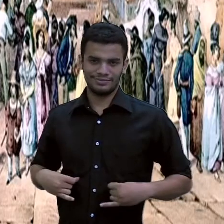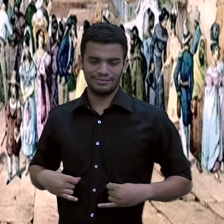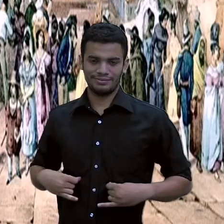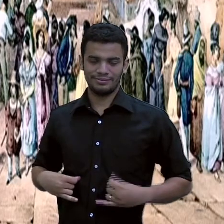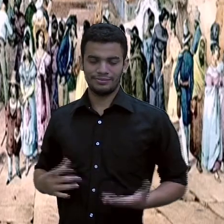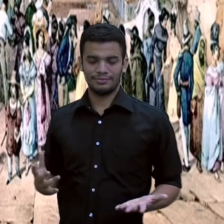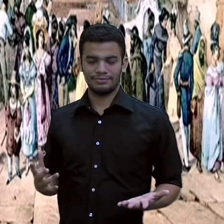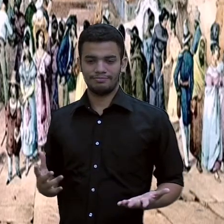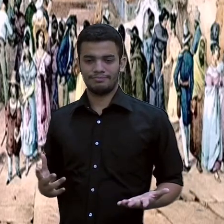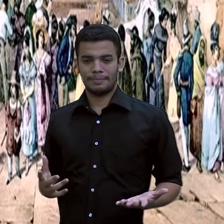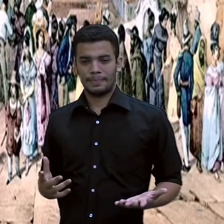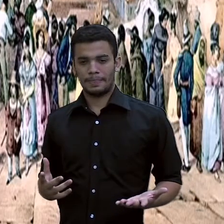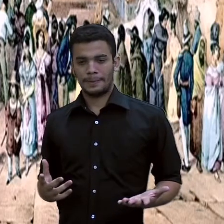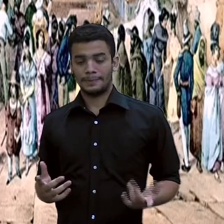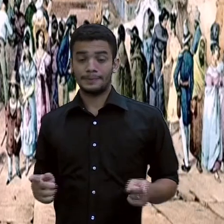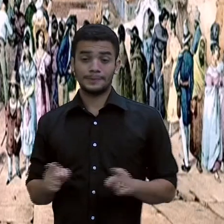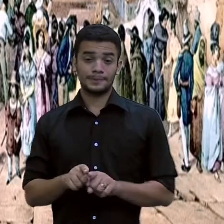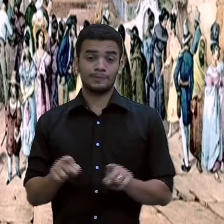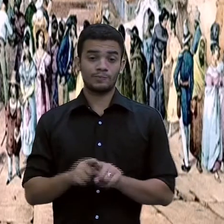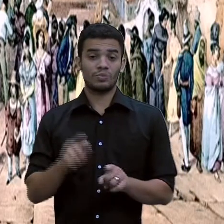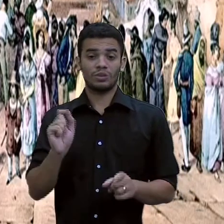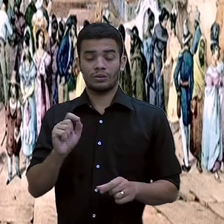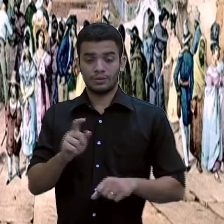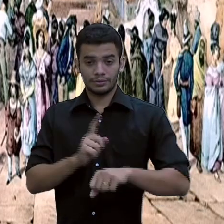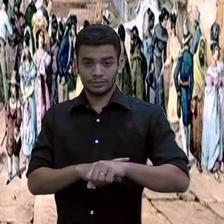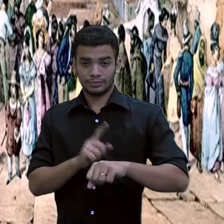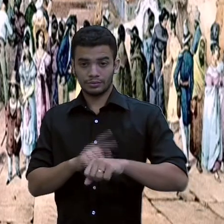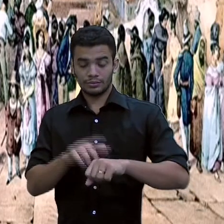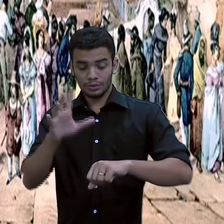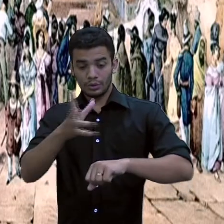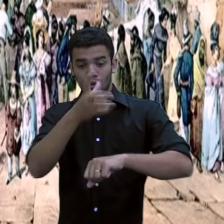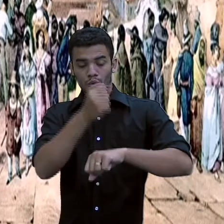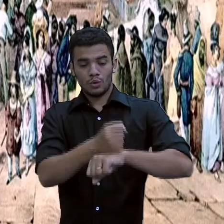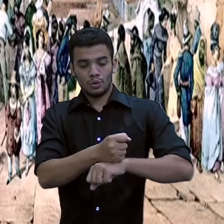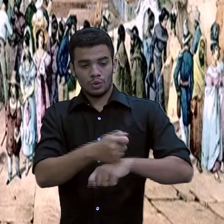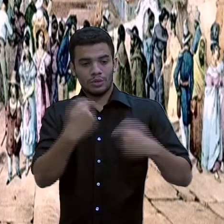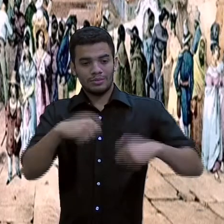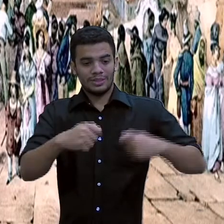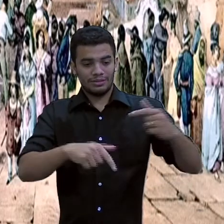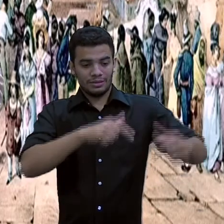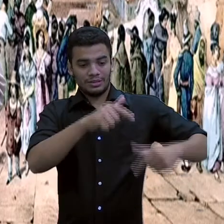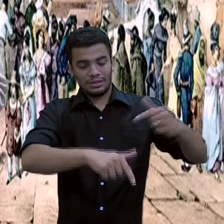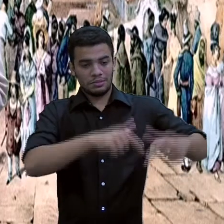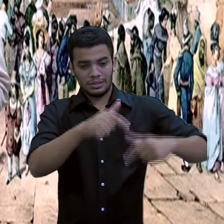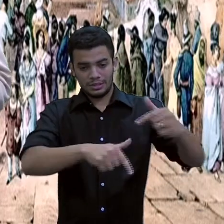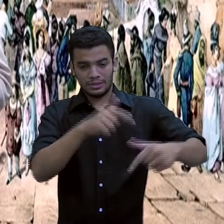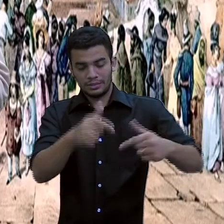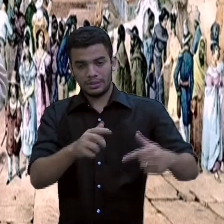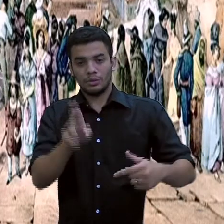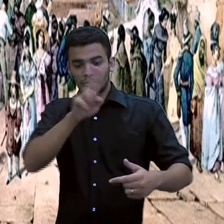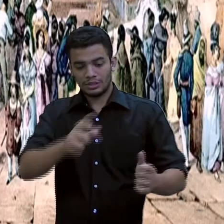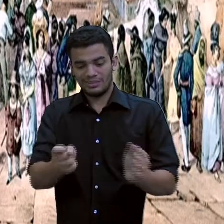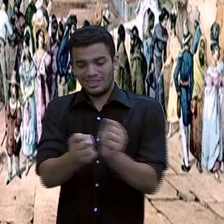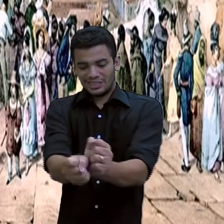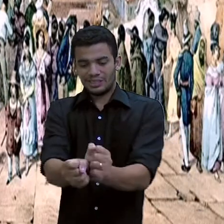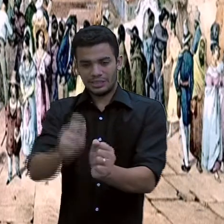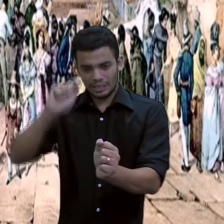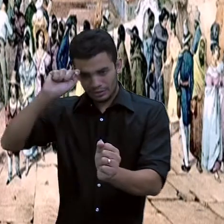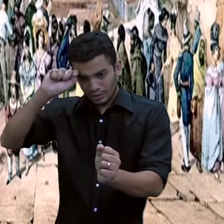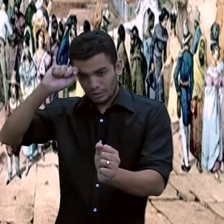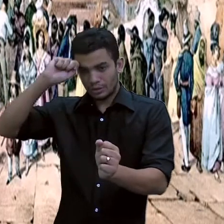castigado? Durante a exploração colonial, a mão de obra negra ou escrava foi